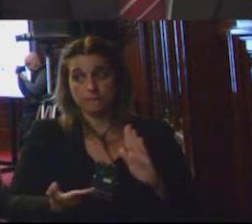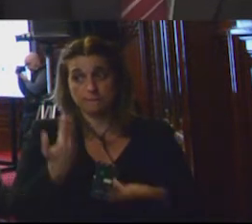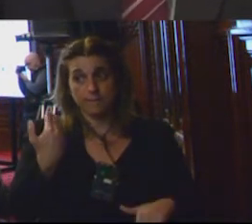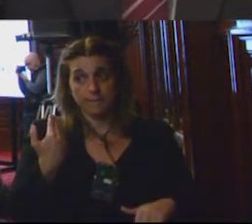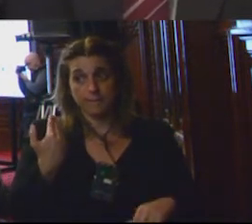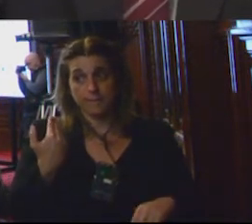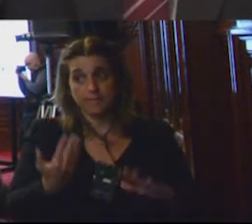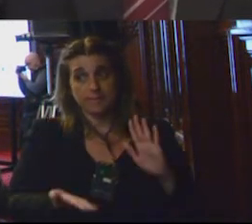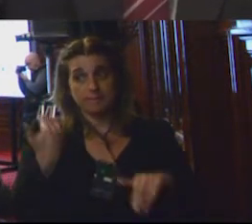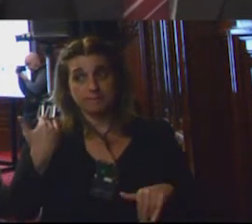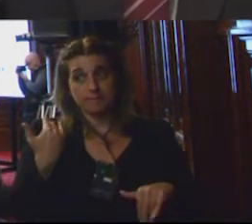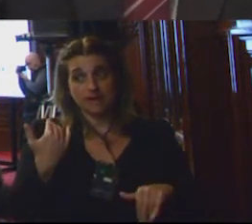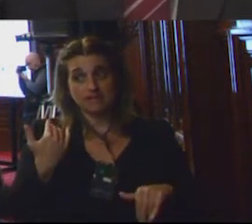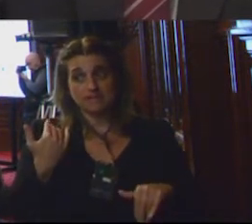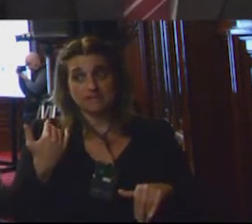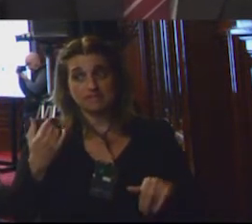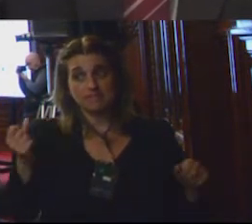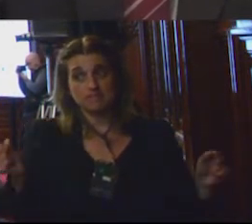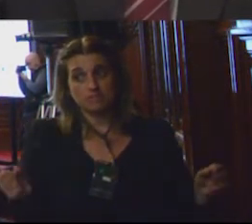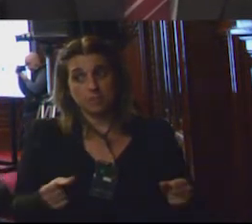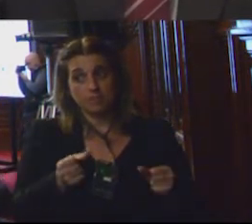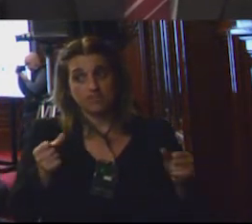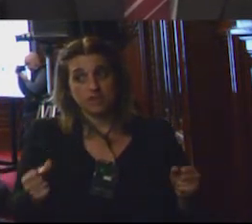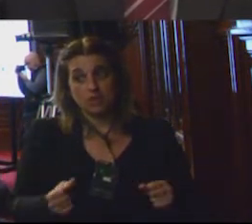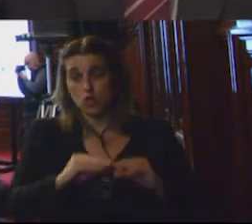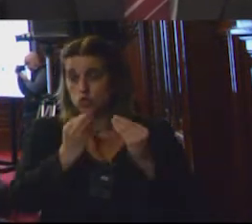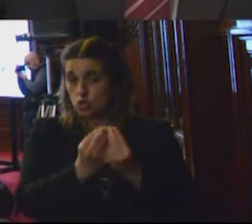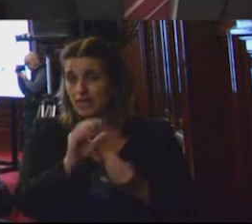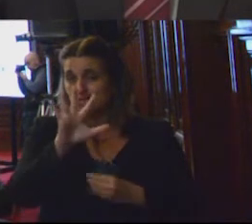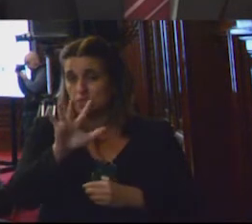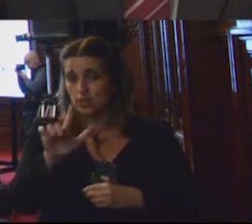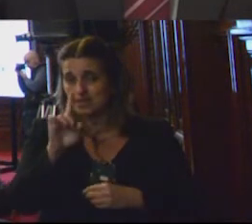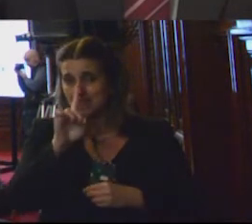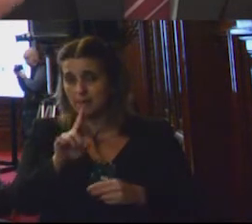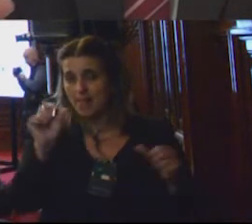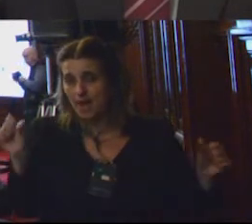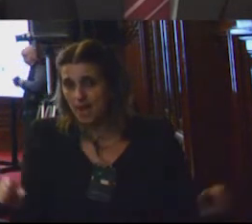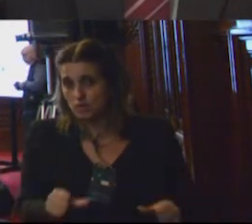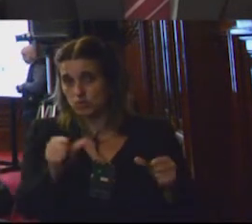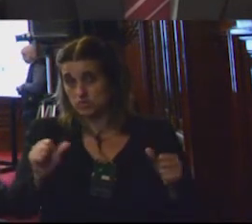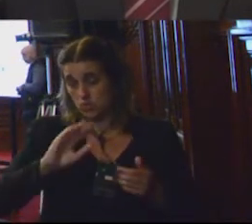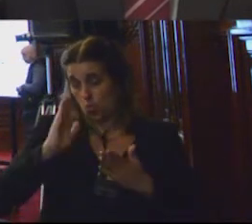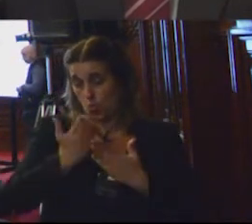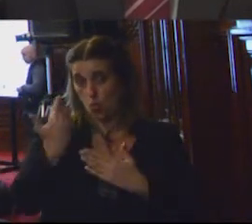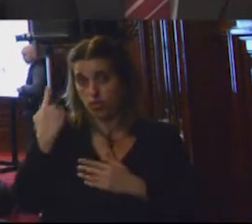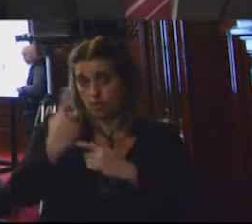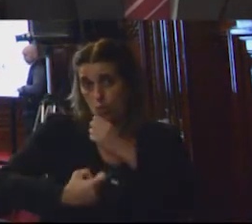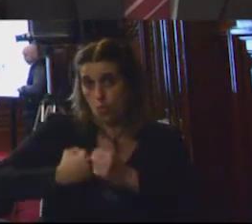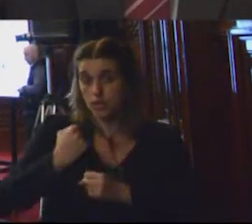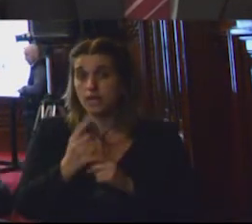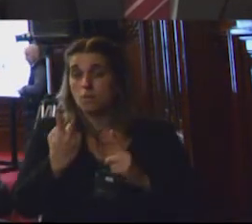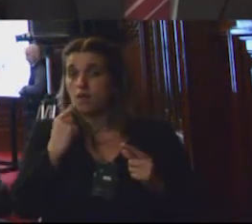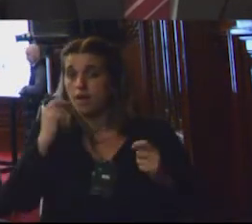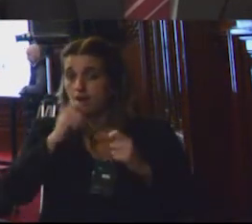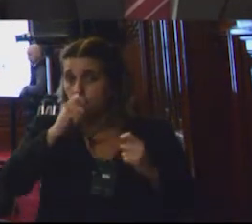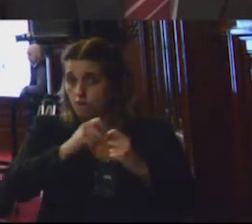do trabalho no Brasil. São 57.000 autuações nos últimos anos e pela reforma poderá ser